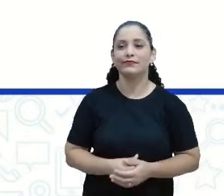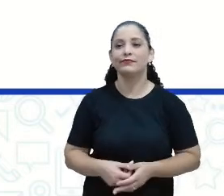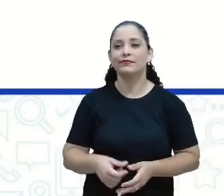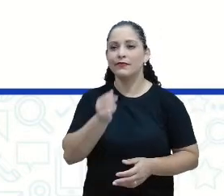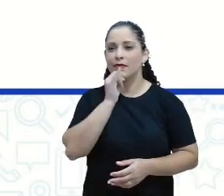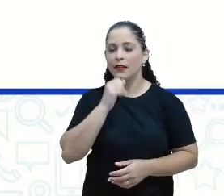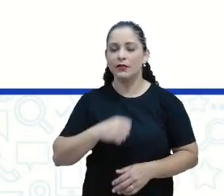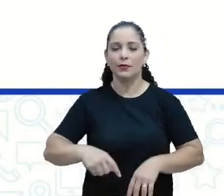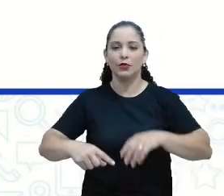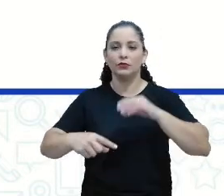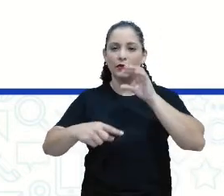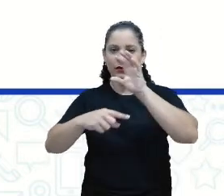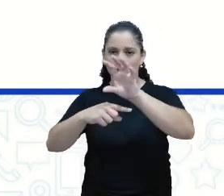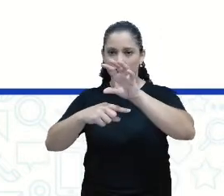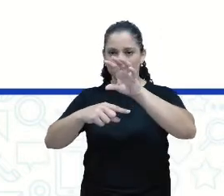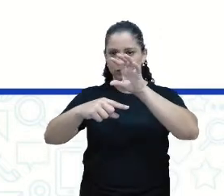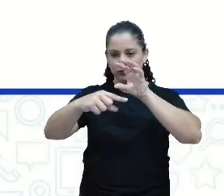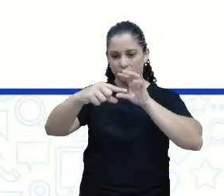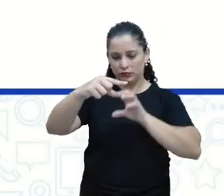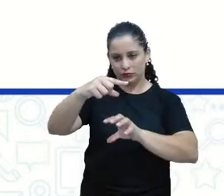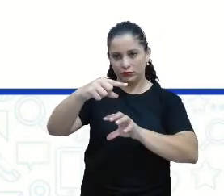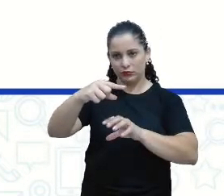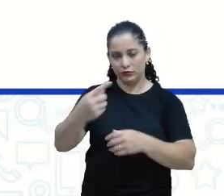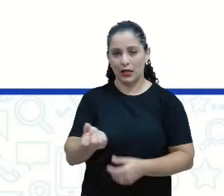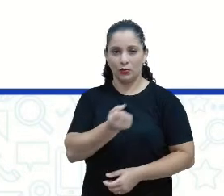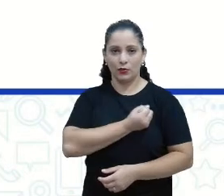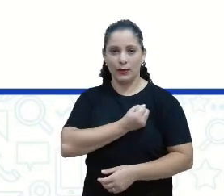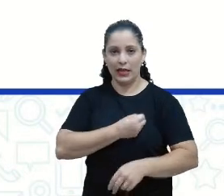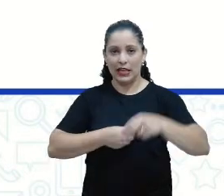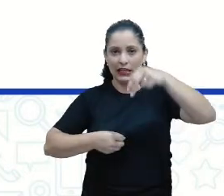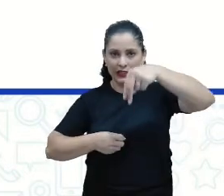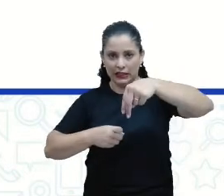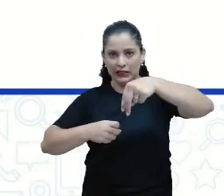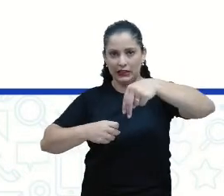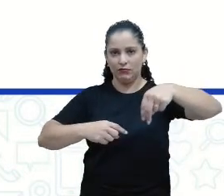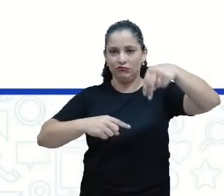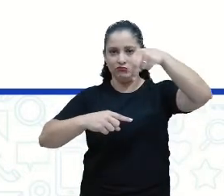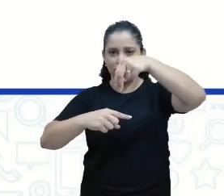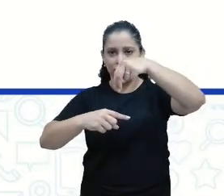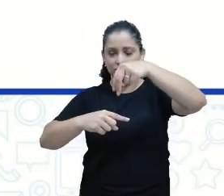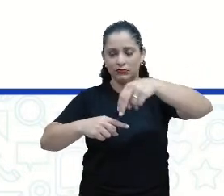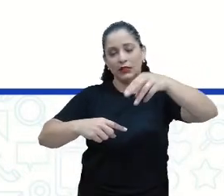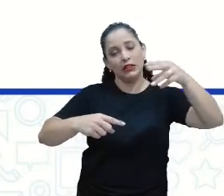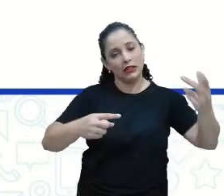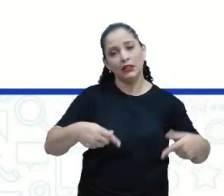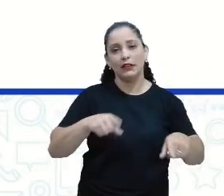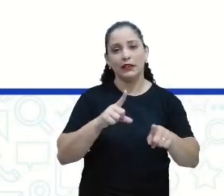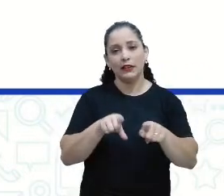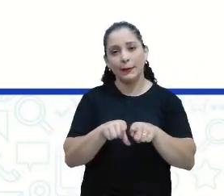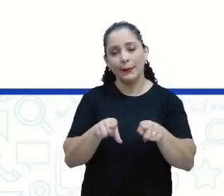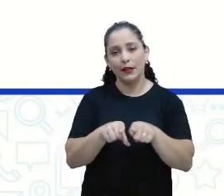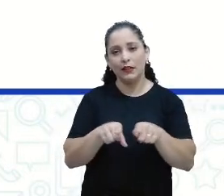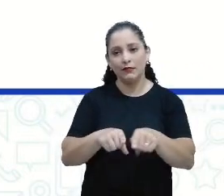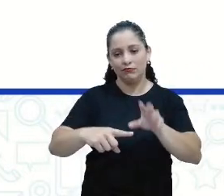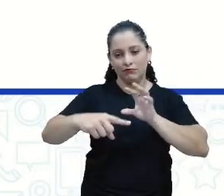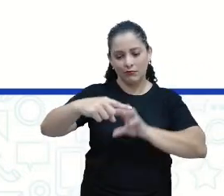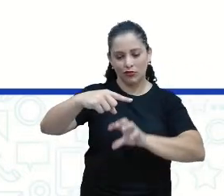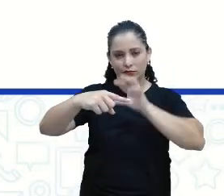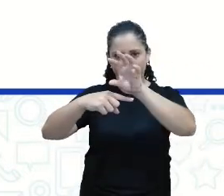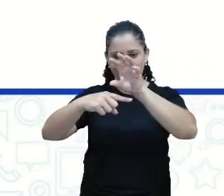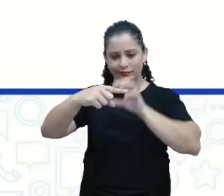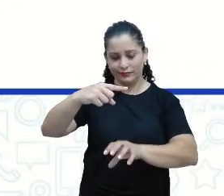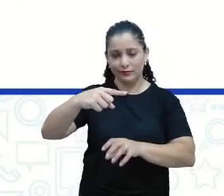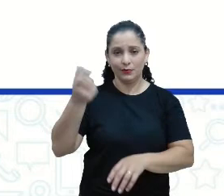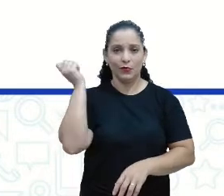o numerador por um númerozinho n, que eu coloquei aqui, e o denominador pelo mesmo valor, e aí eu obtenho